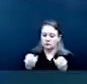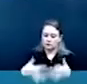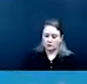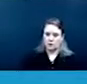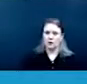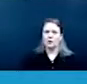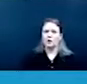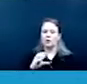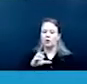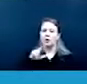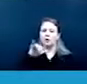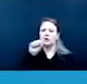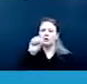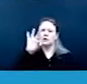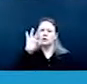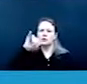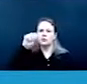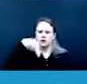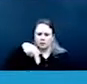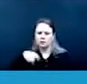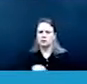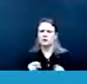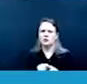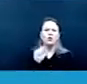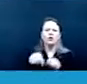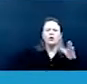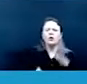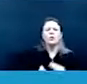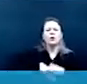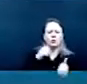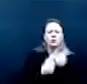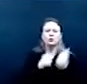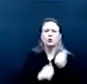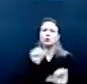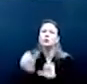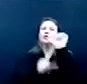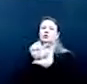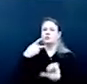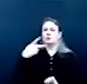O Christian Felipe pergunta justamente isso, o que, que o esporte impactou e mudou na tua vida?